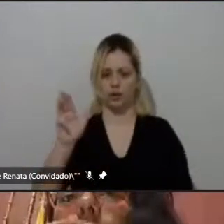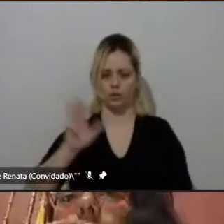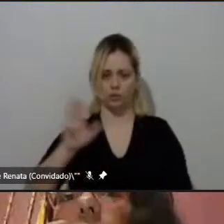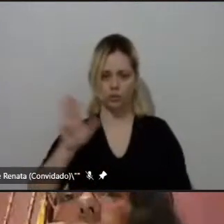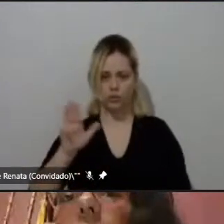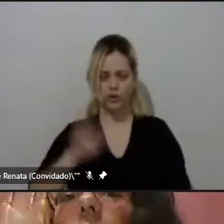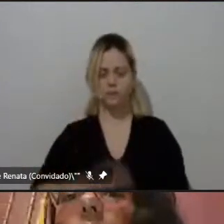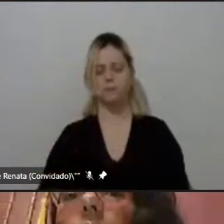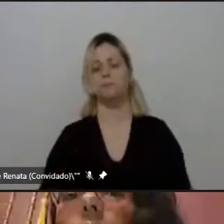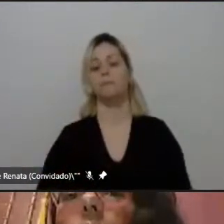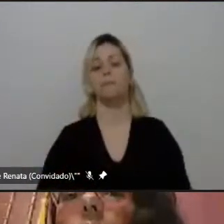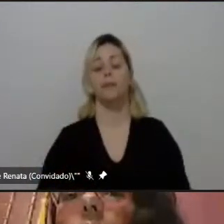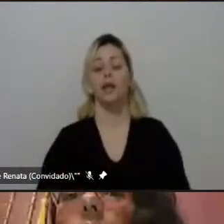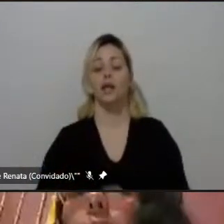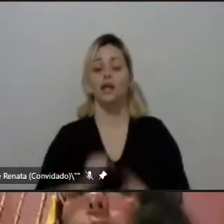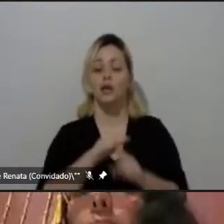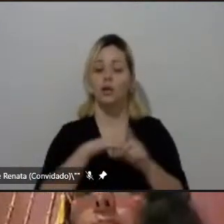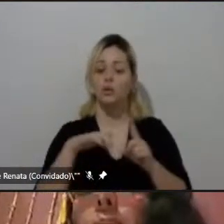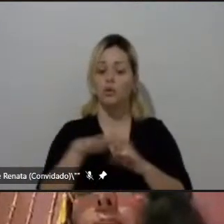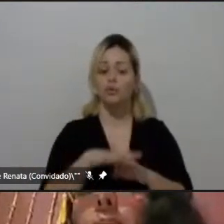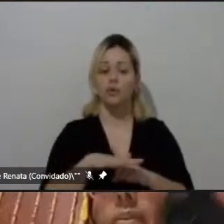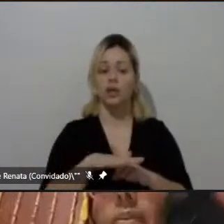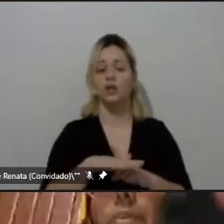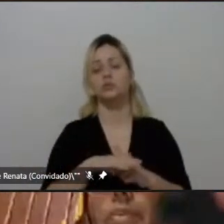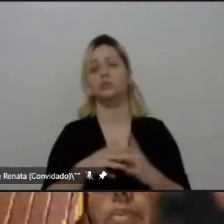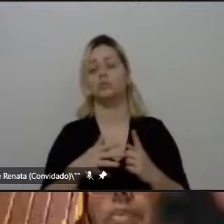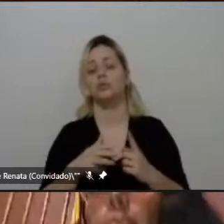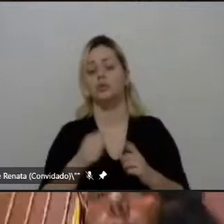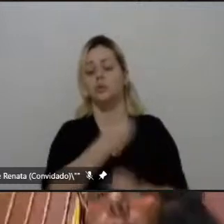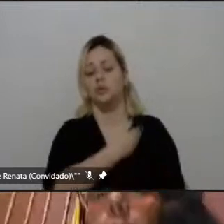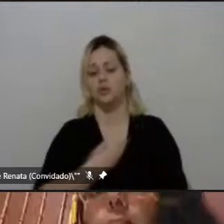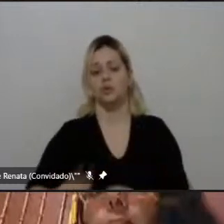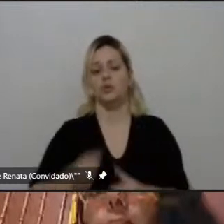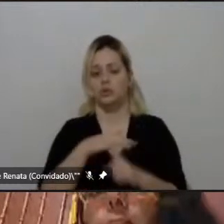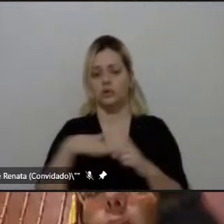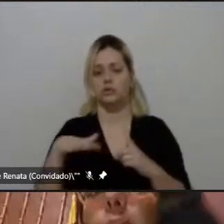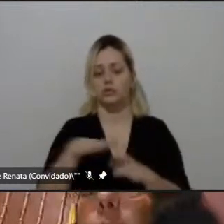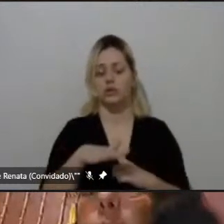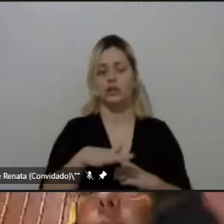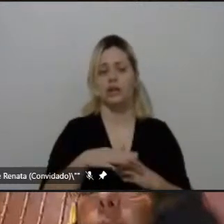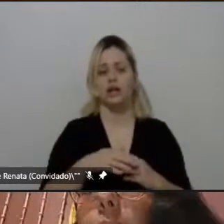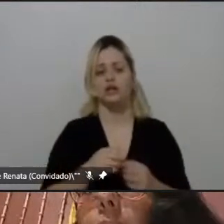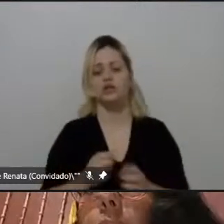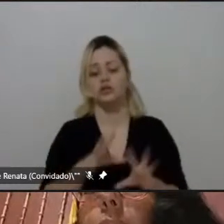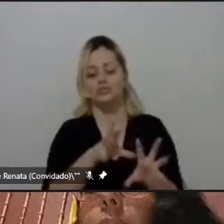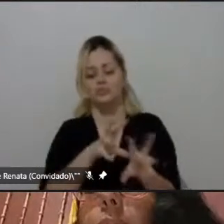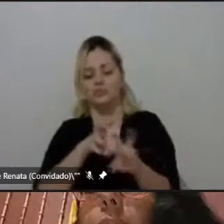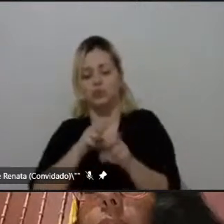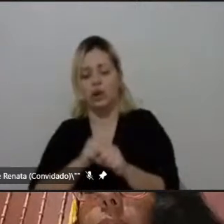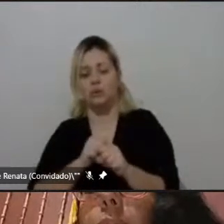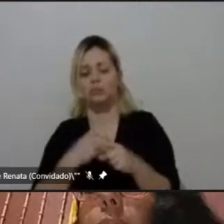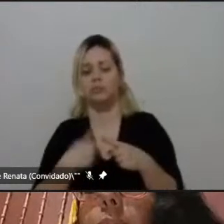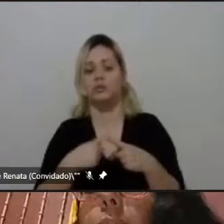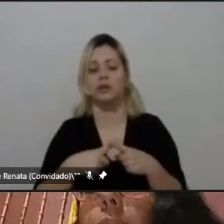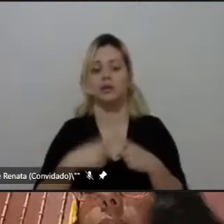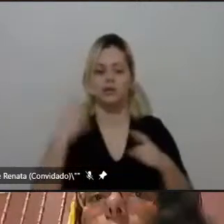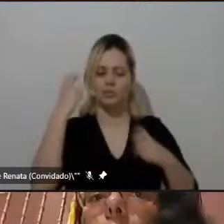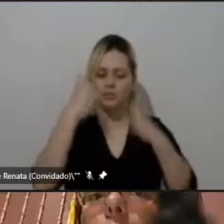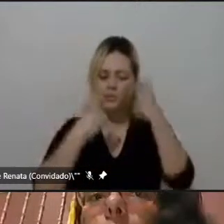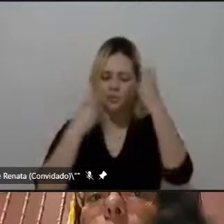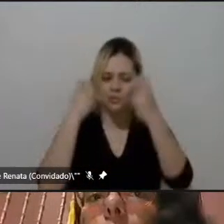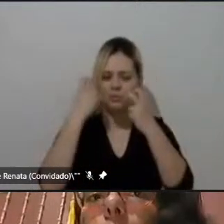o movimento popular, ele se retraiu, né? Foi cuidar do governo, essa preocupação, eu acho